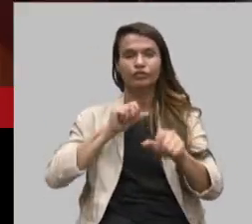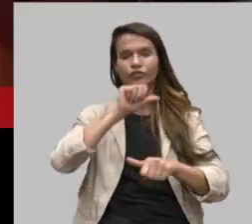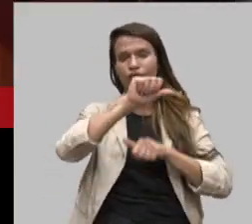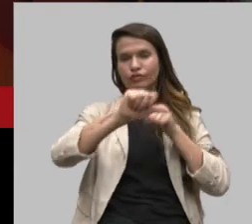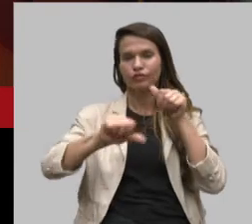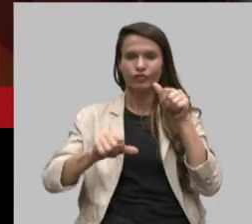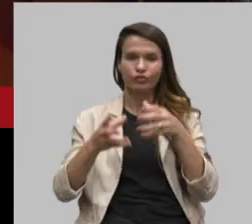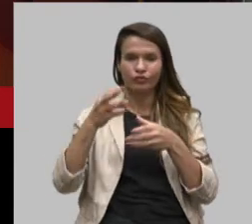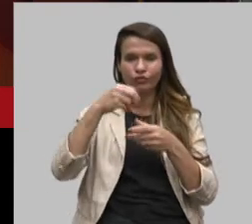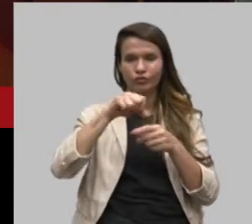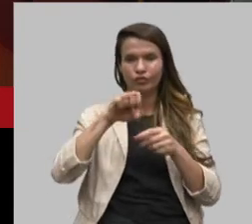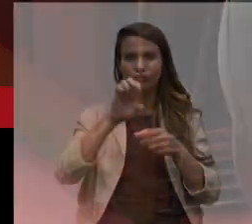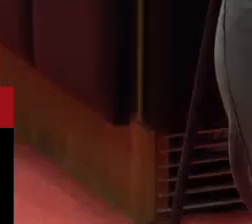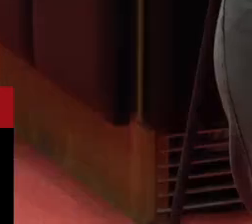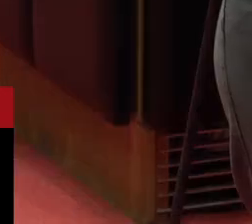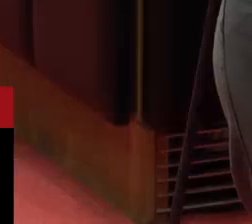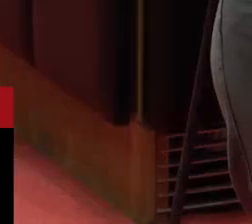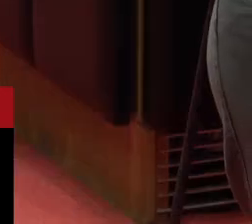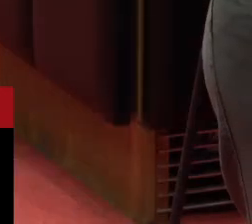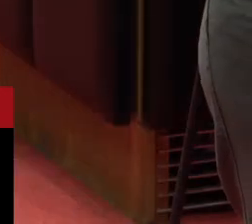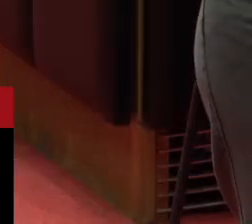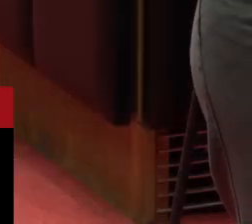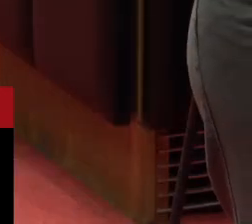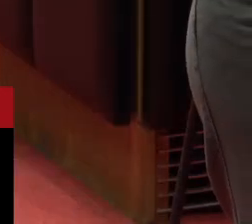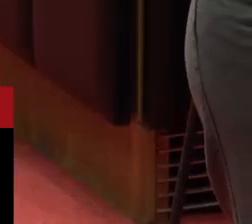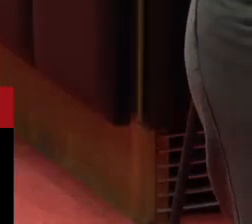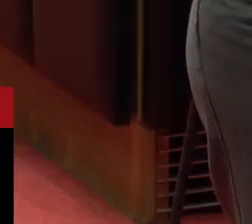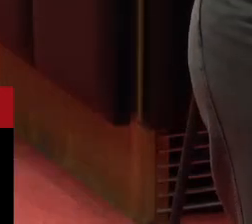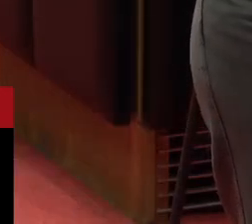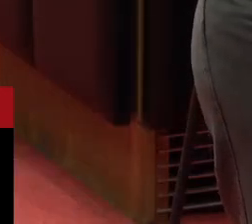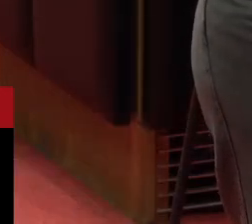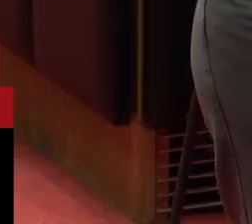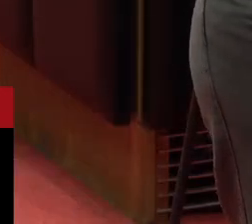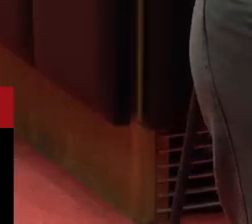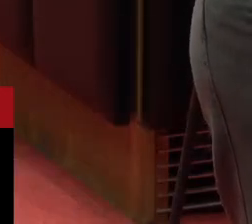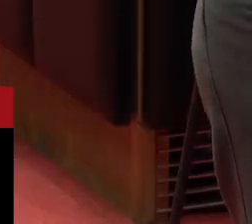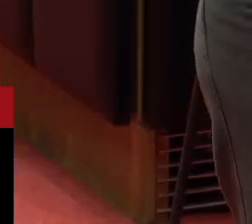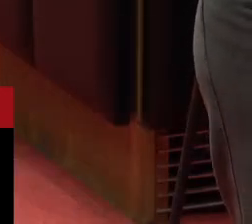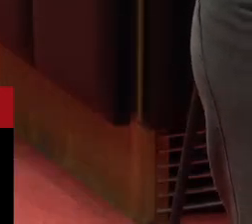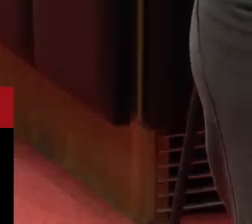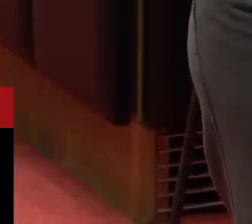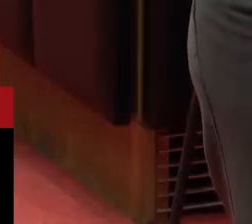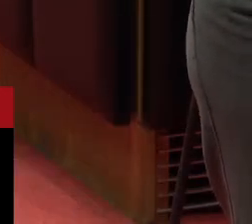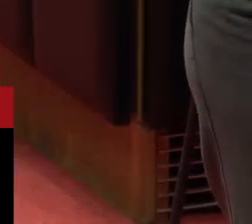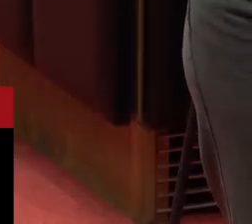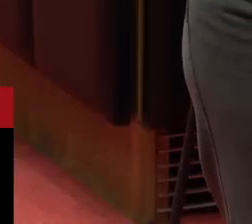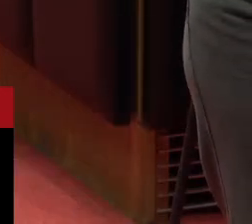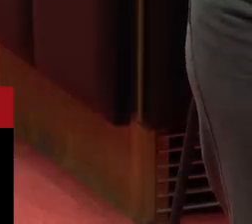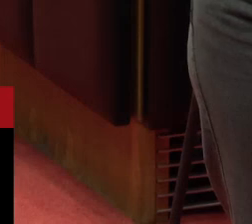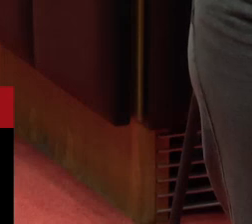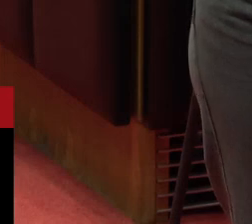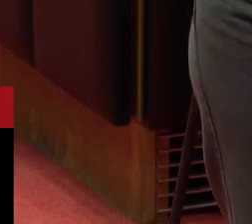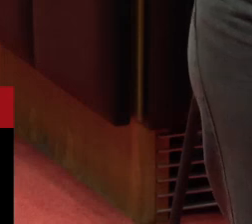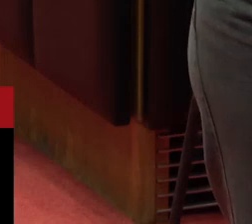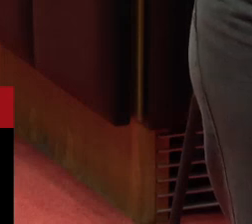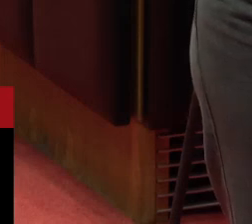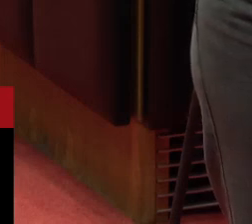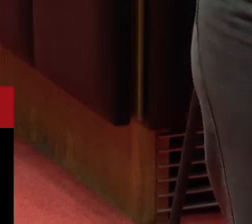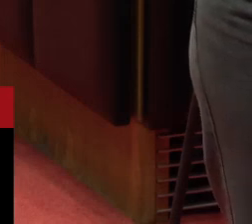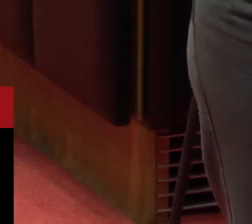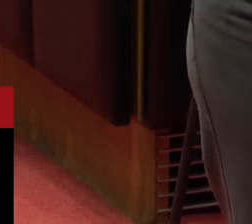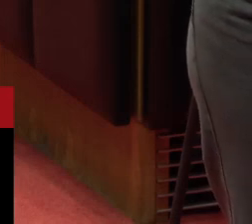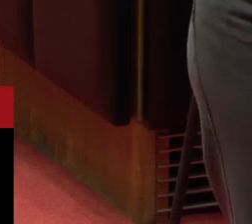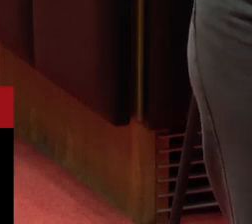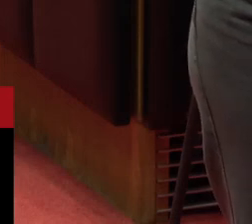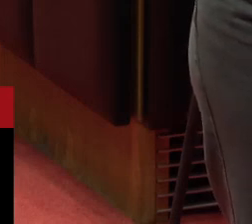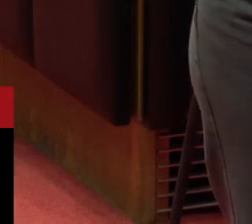citando o estado de Pernambuco esse estado aprovou uma lei muito semelhante no ano de 2009 tomando por base